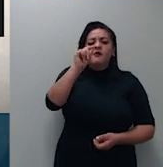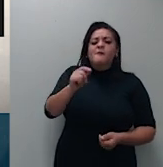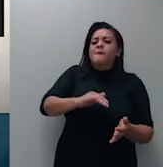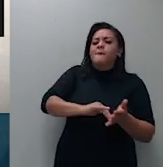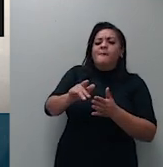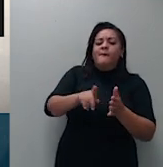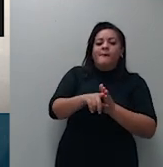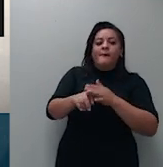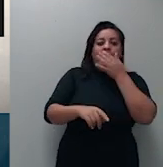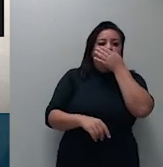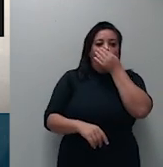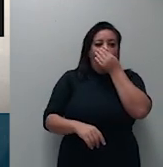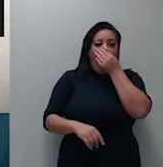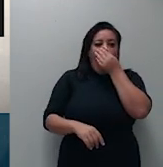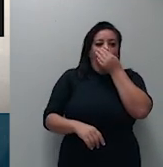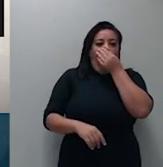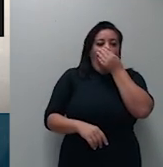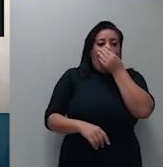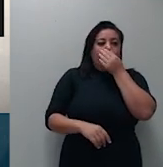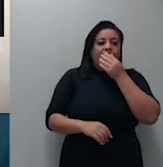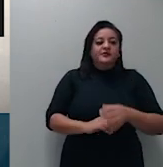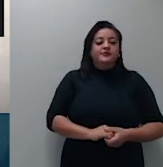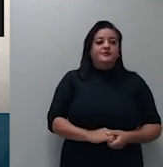tem Doutora Tereza